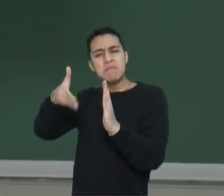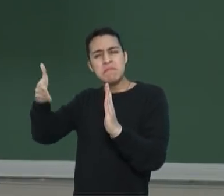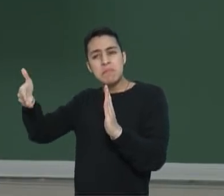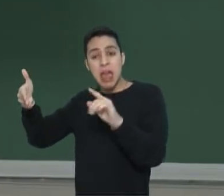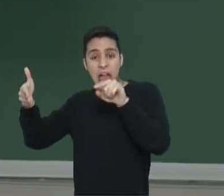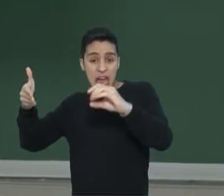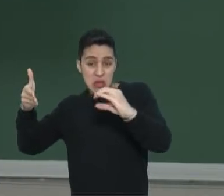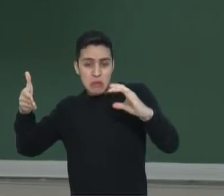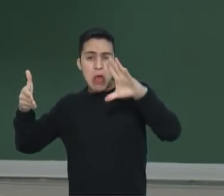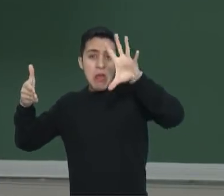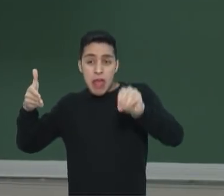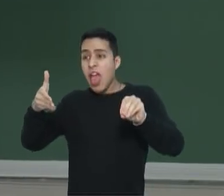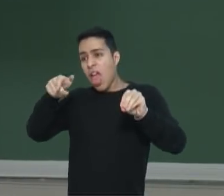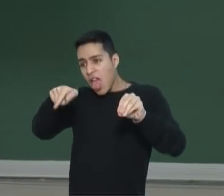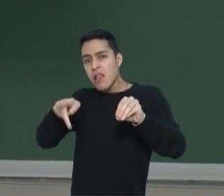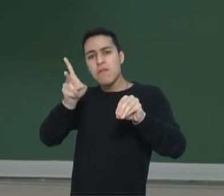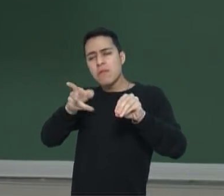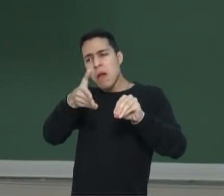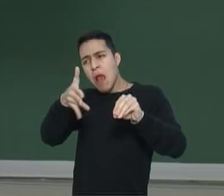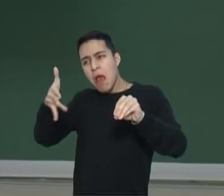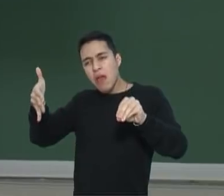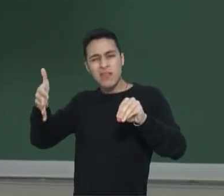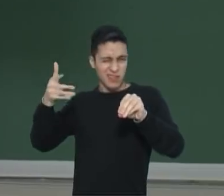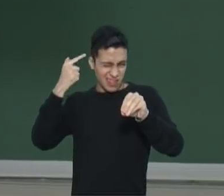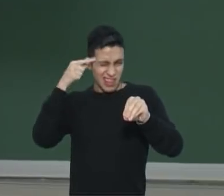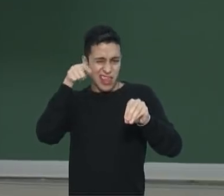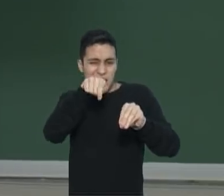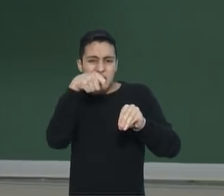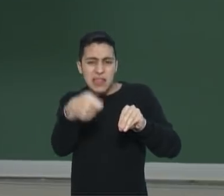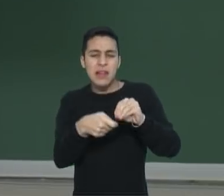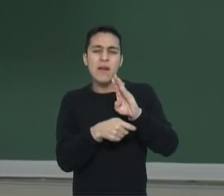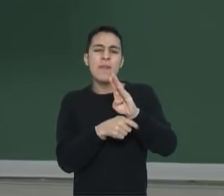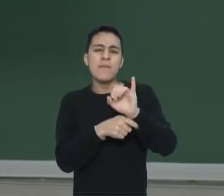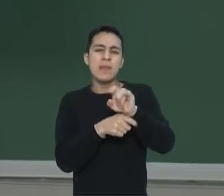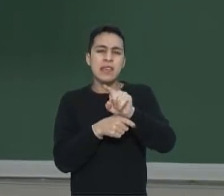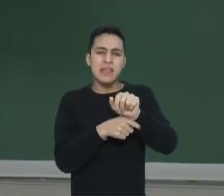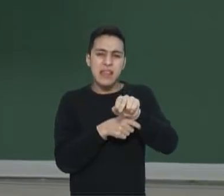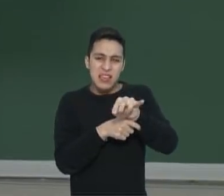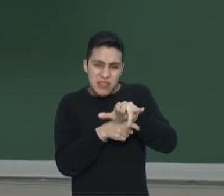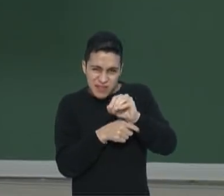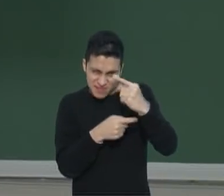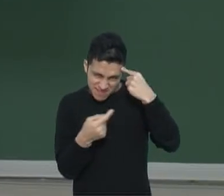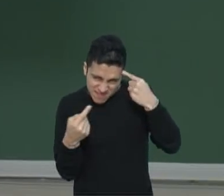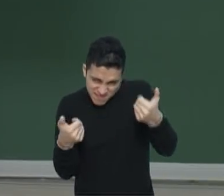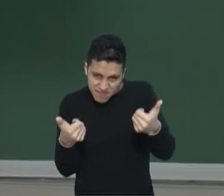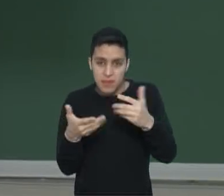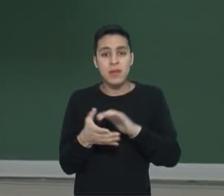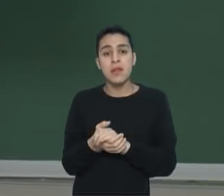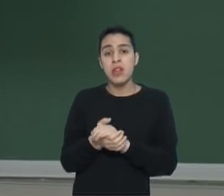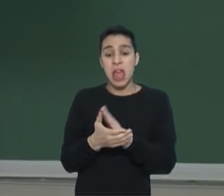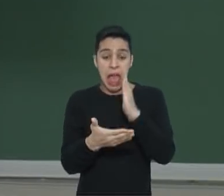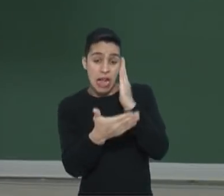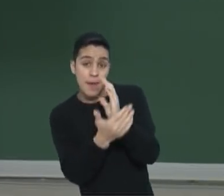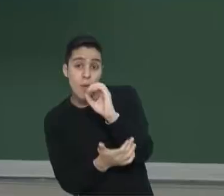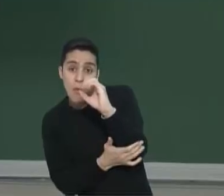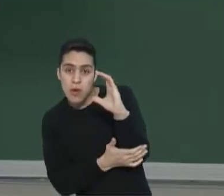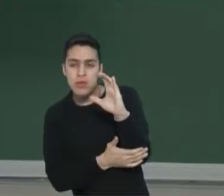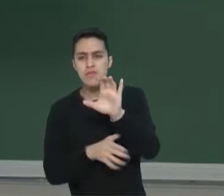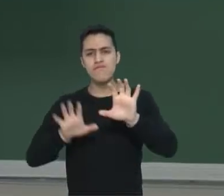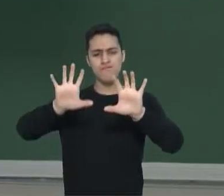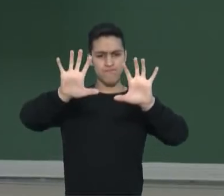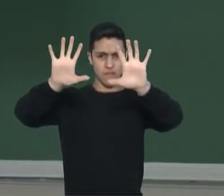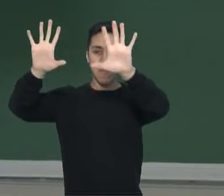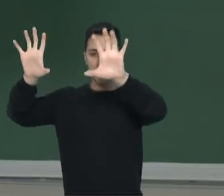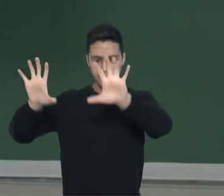Império Romano do Ocidente. Né, que também é conhecido como Império Bizantino. Então a gente tem que pensar que acabou no Ocidente o Império